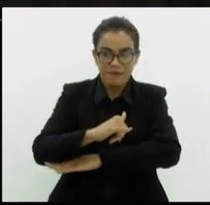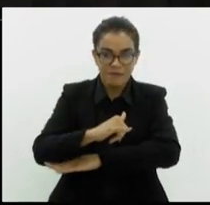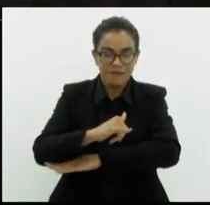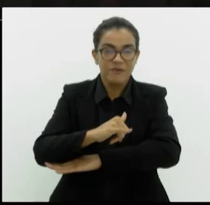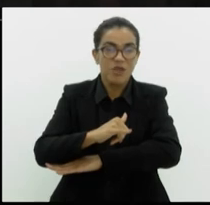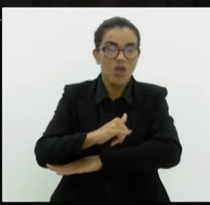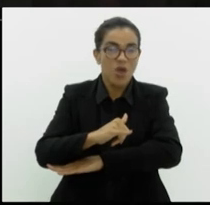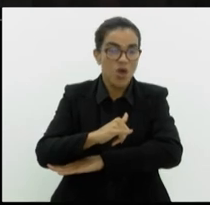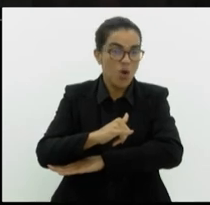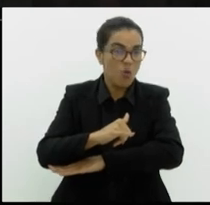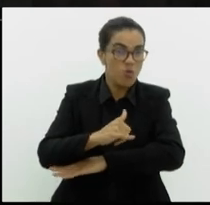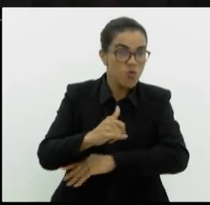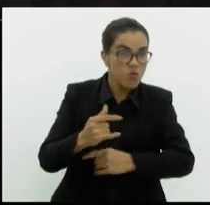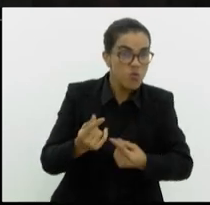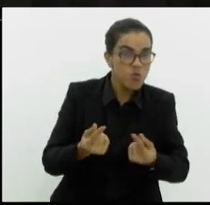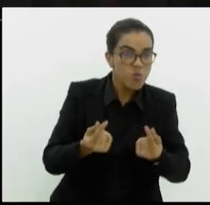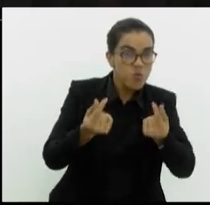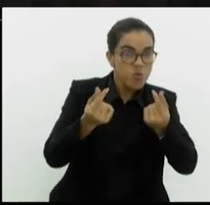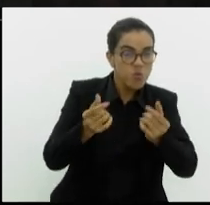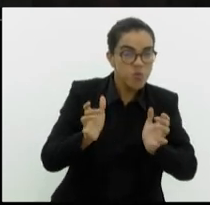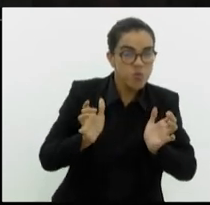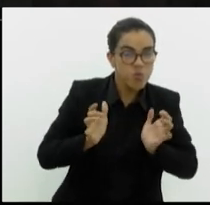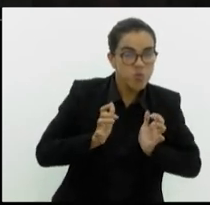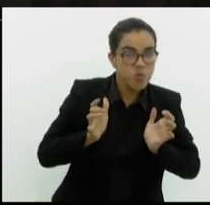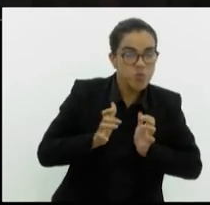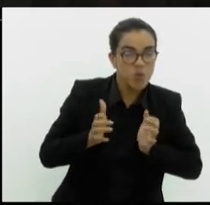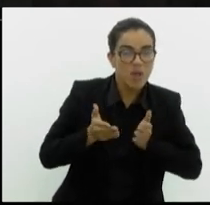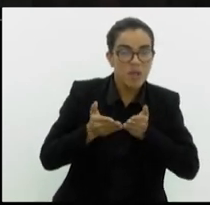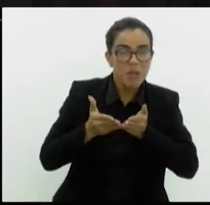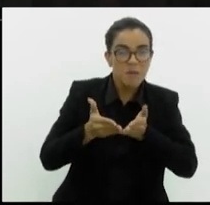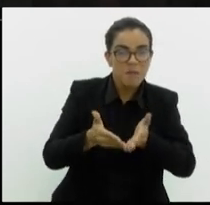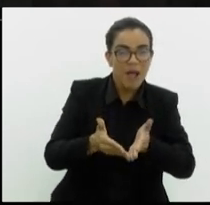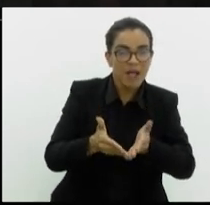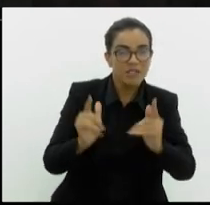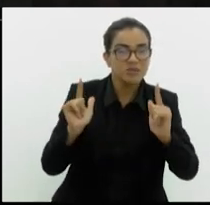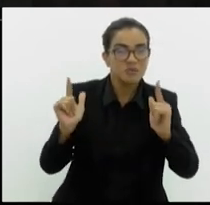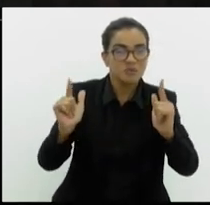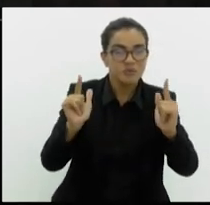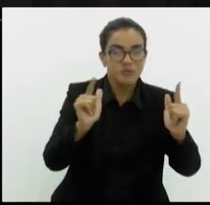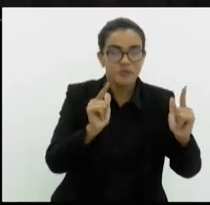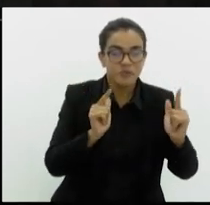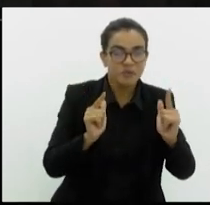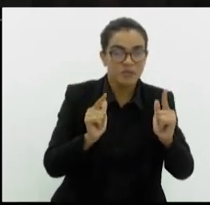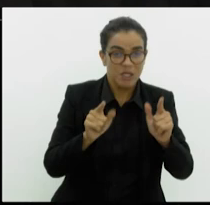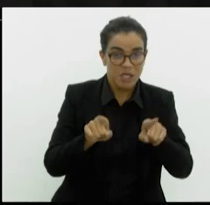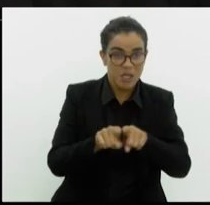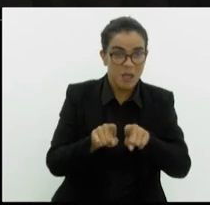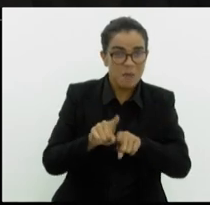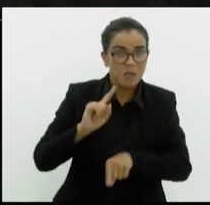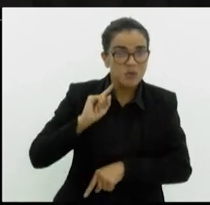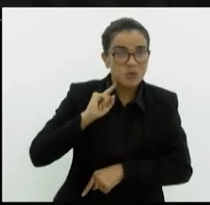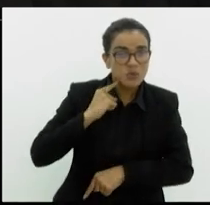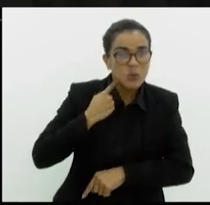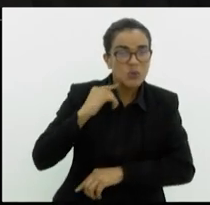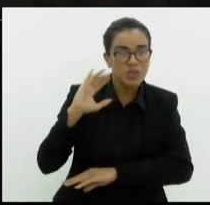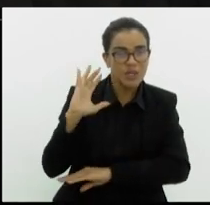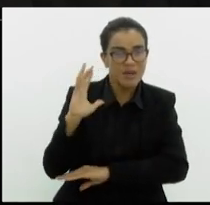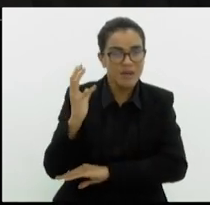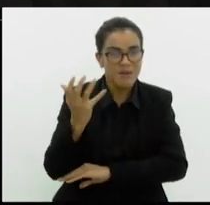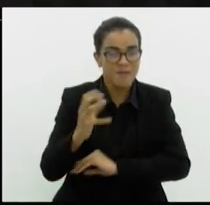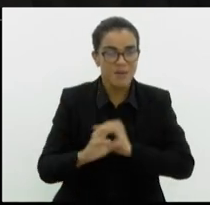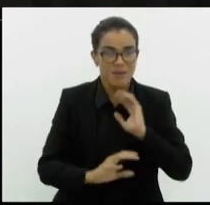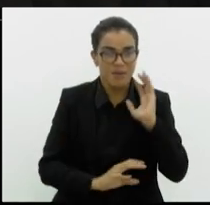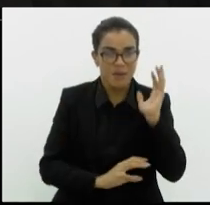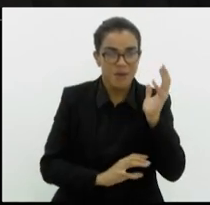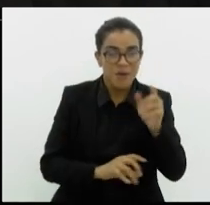dos executivos e as embarcações de lazer, que também poluem o meio ambiente, que